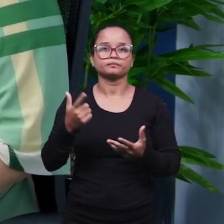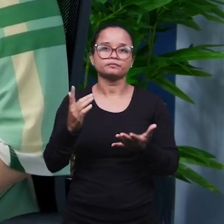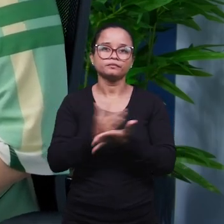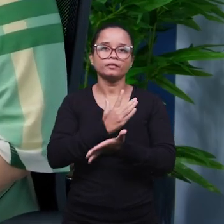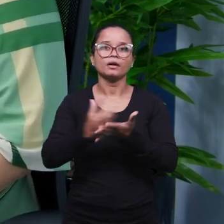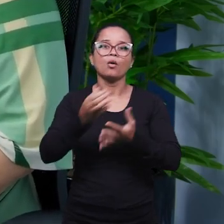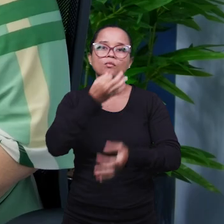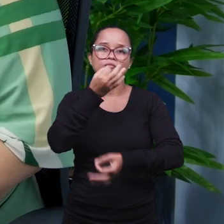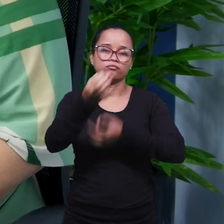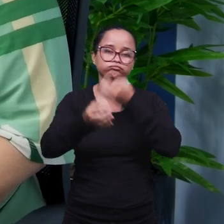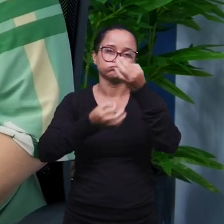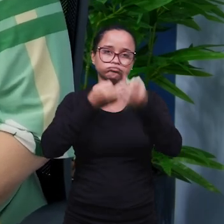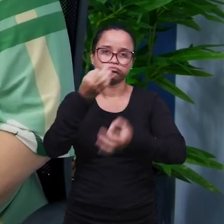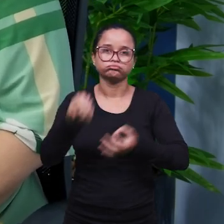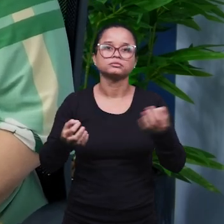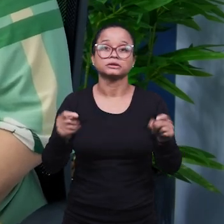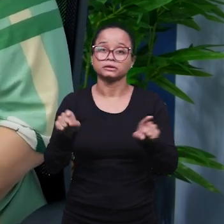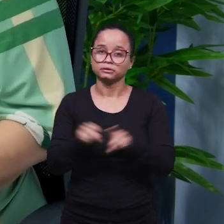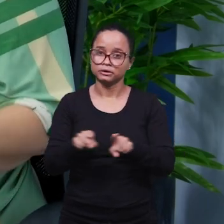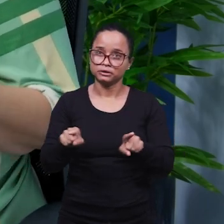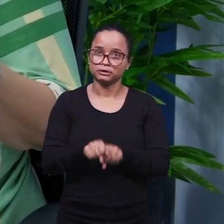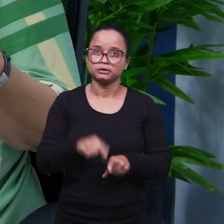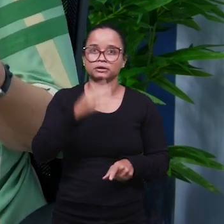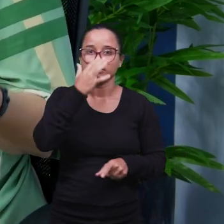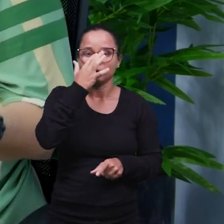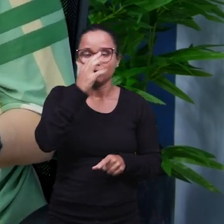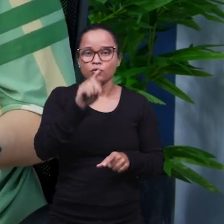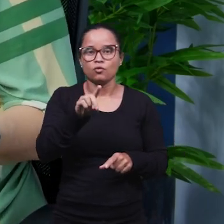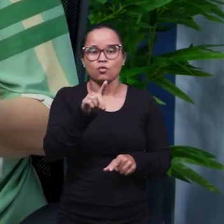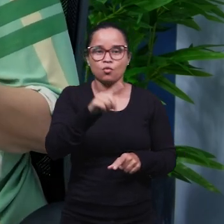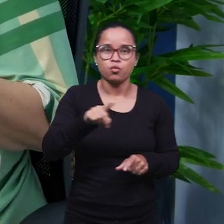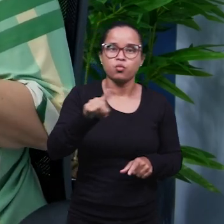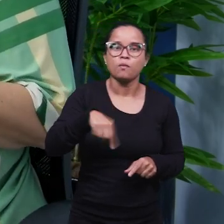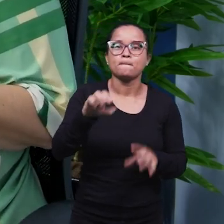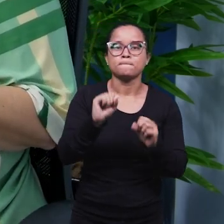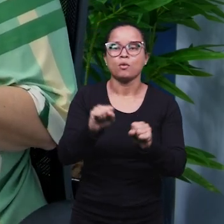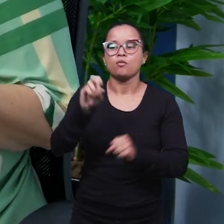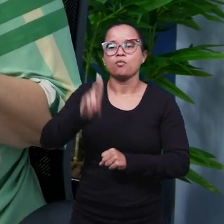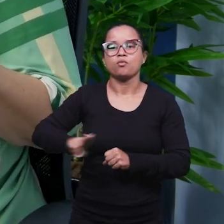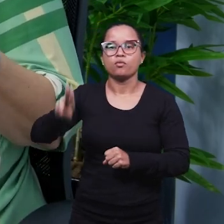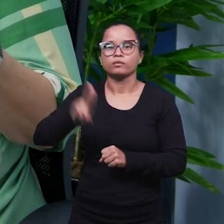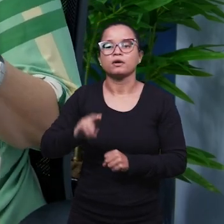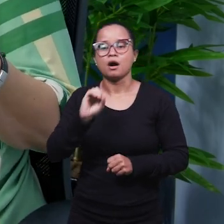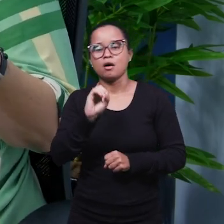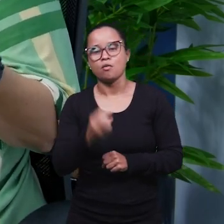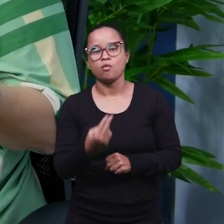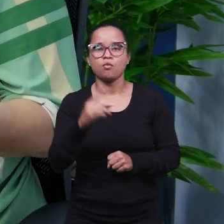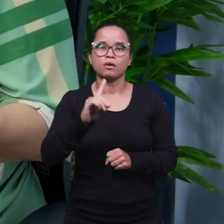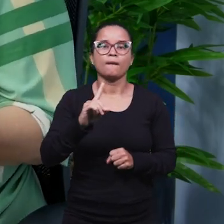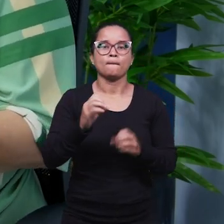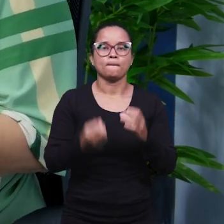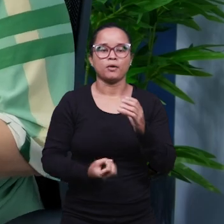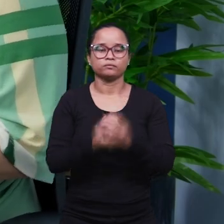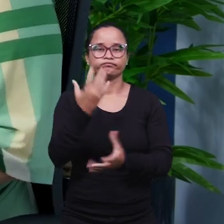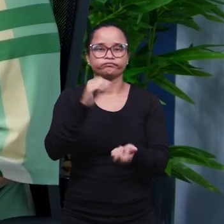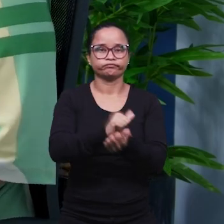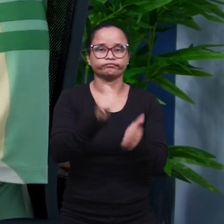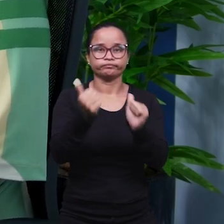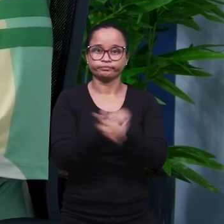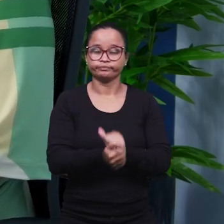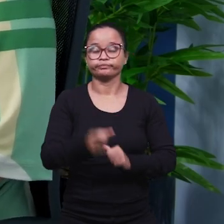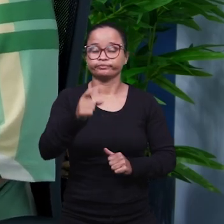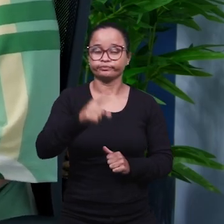dando algumas sugestões e da mesma forma, vocês podem usar ou não, podem criar as adaptações de